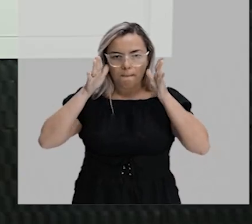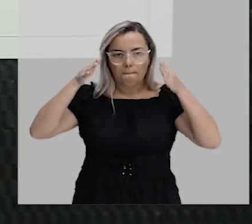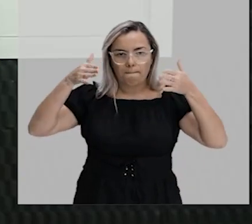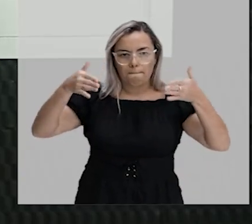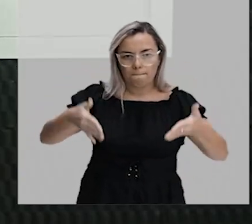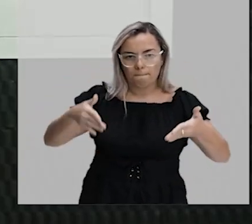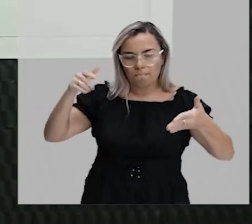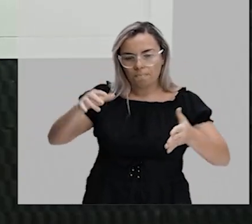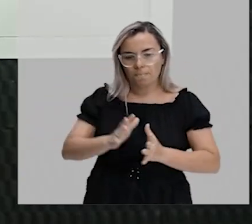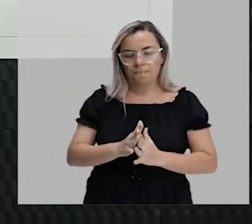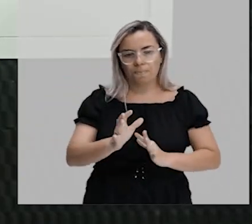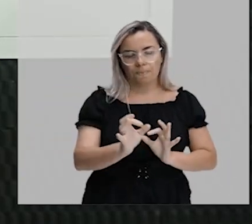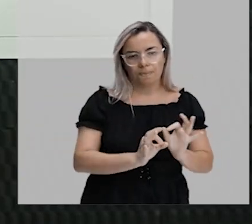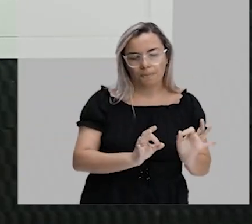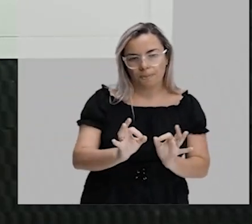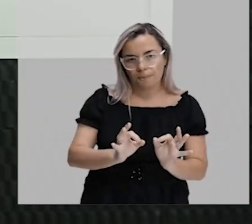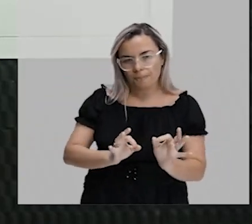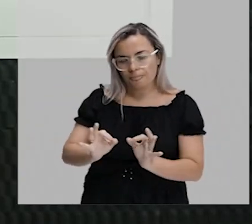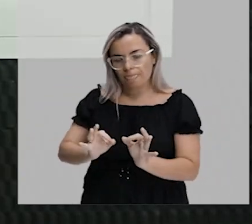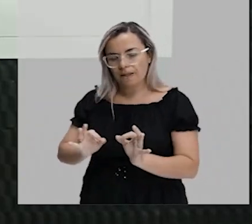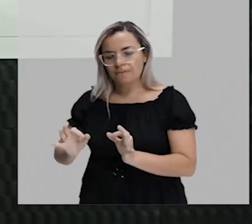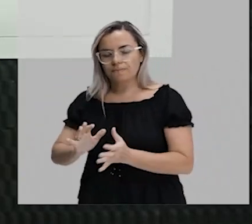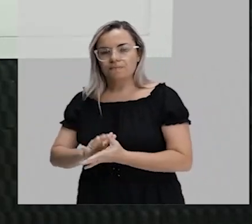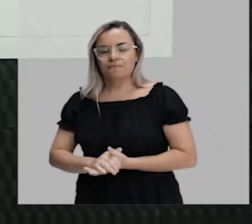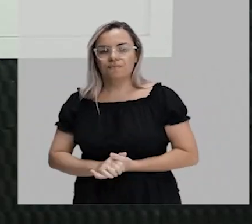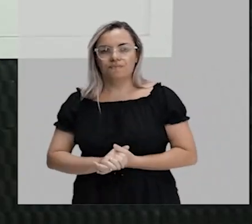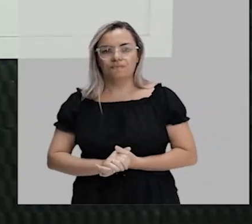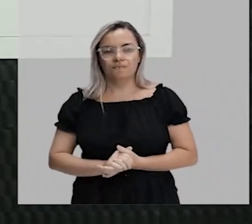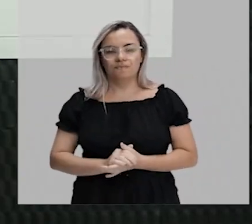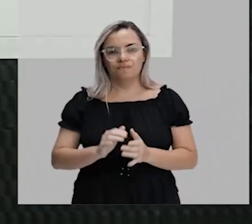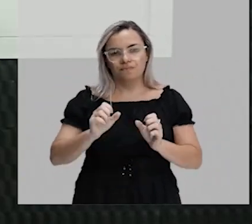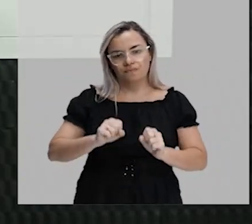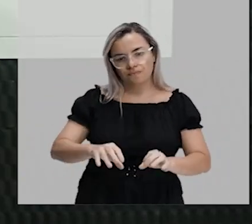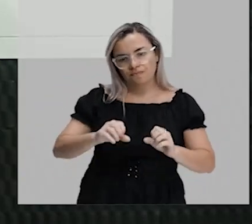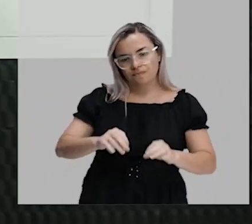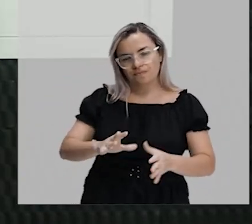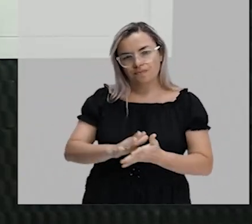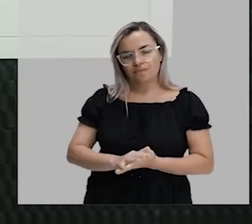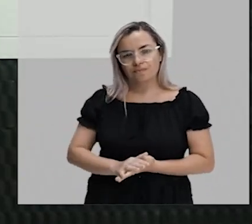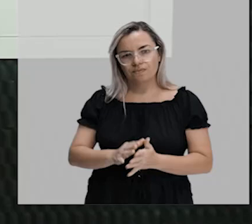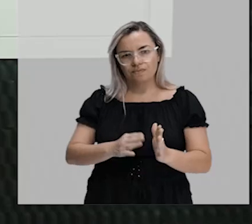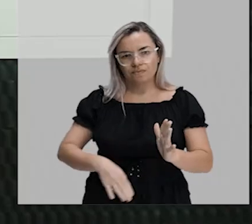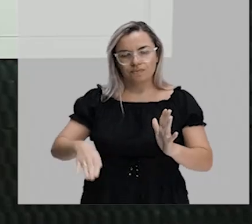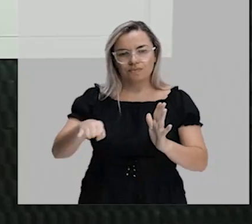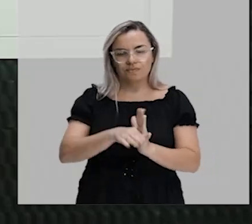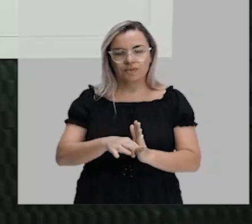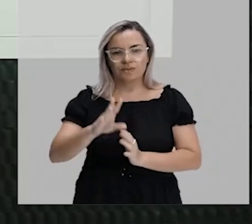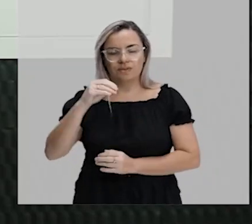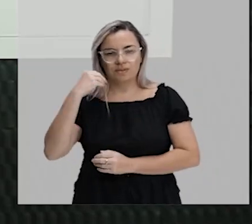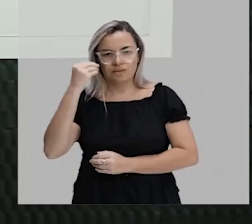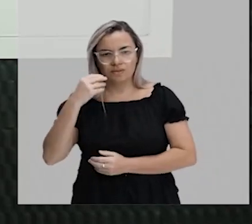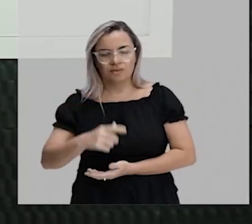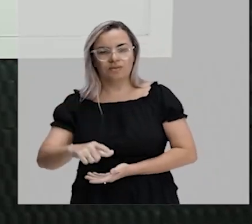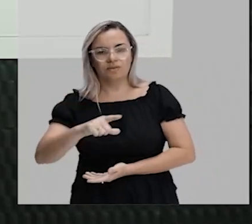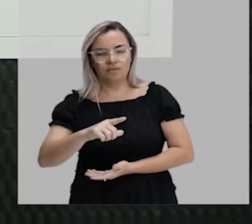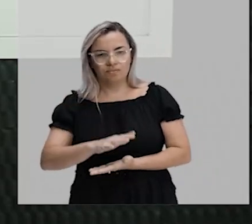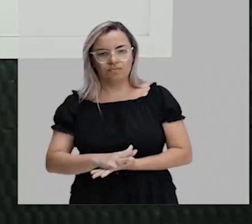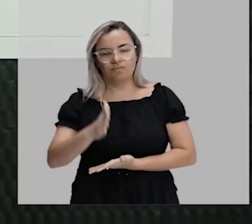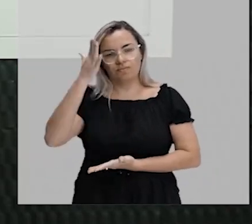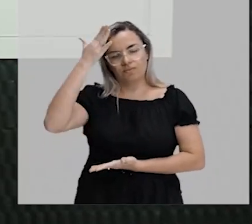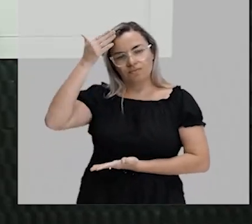esta formulação, esta maneira de nós levarmos o conhecimento até vocês, pela experiência que eu tenho aqui já, eu sei